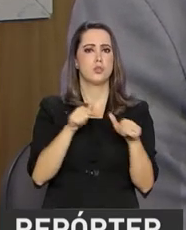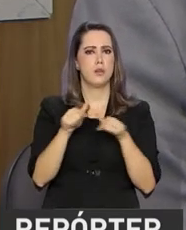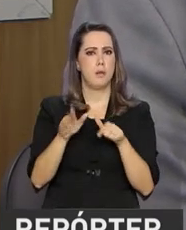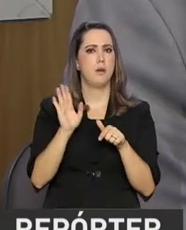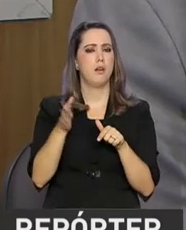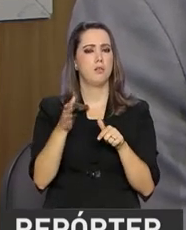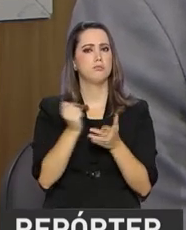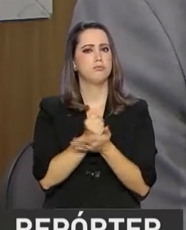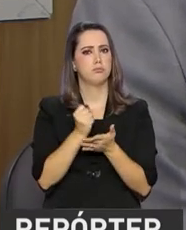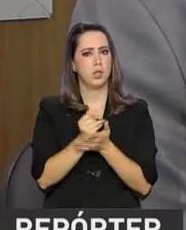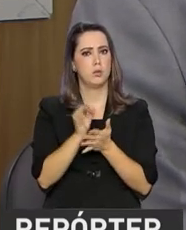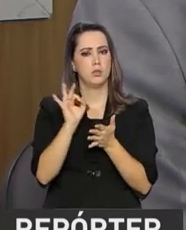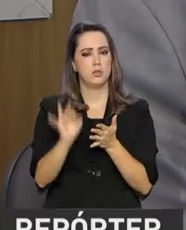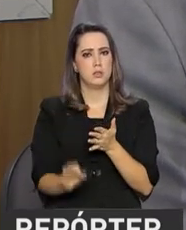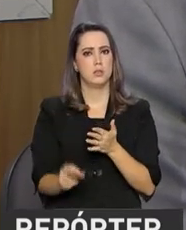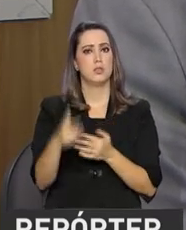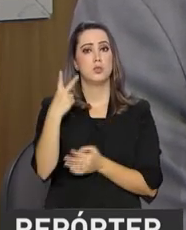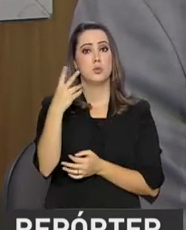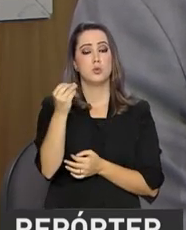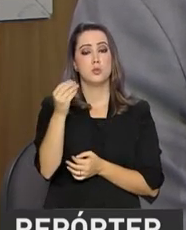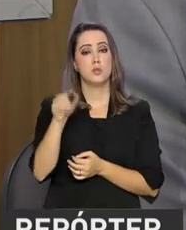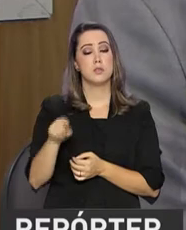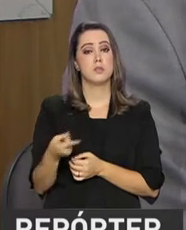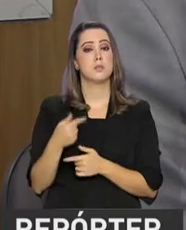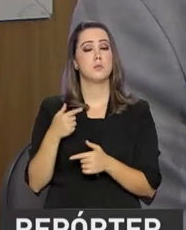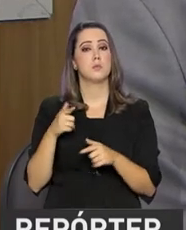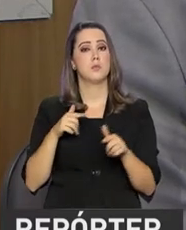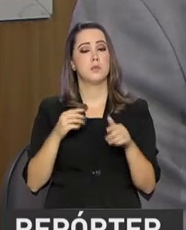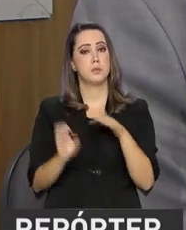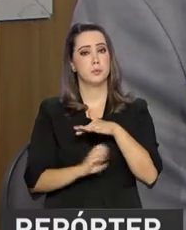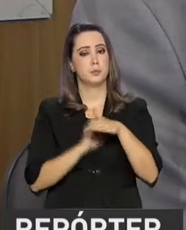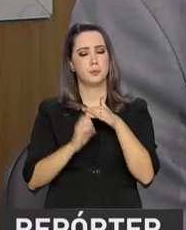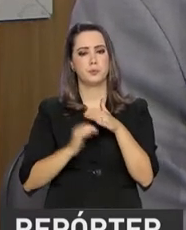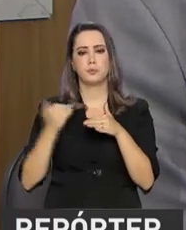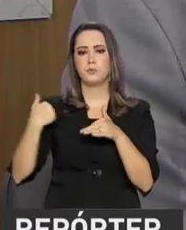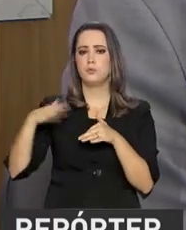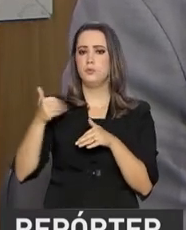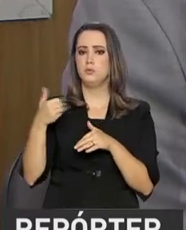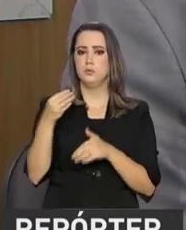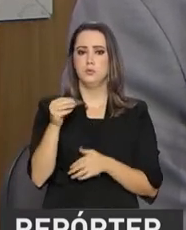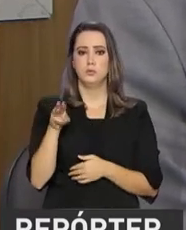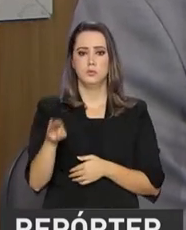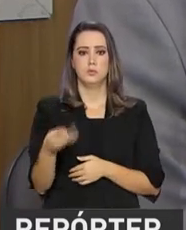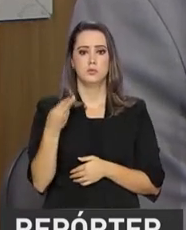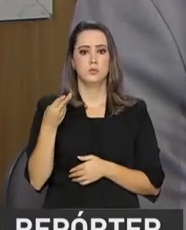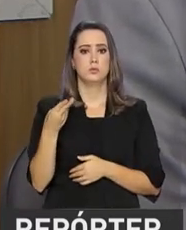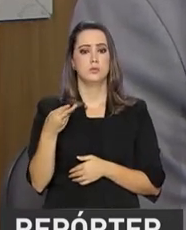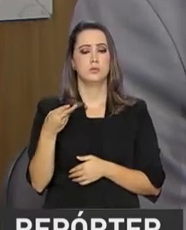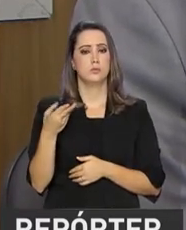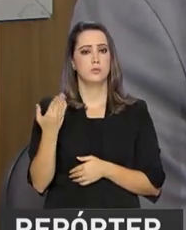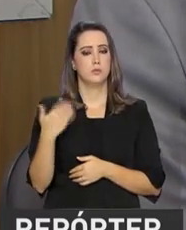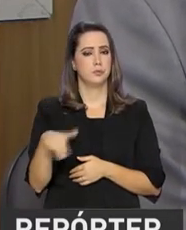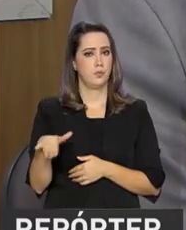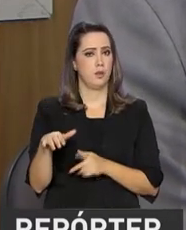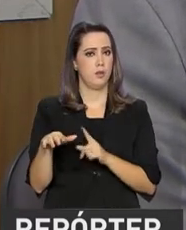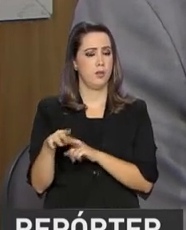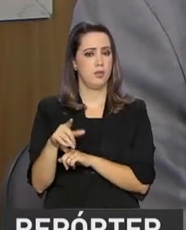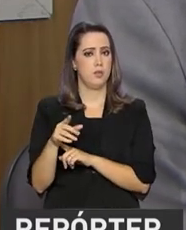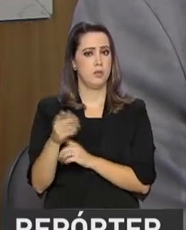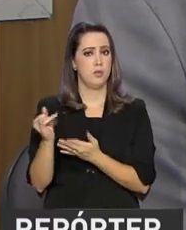cerca de 200 mil empresas e instituições mais de 10 bilhões e meio é de